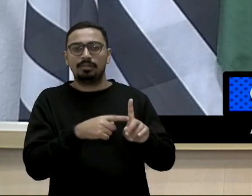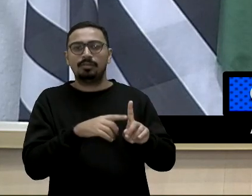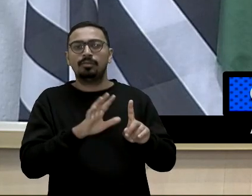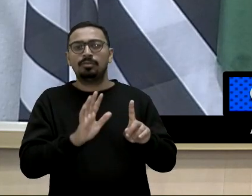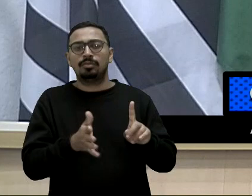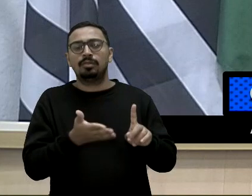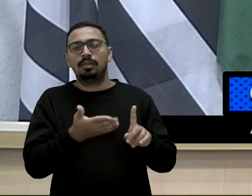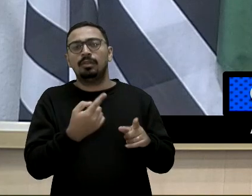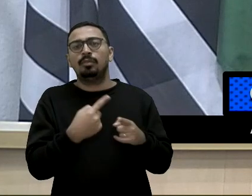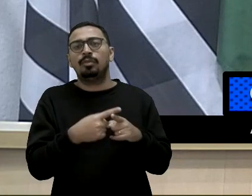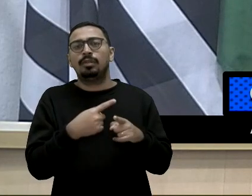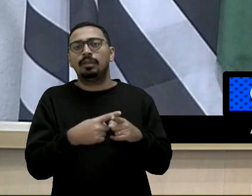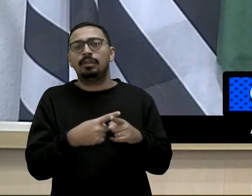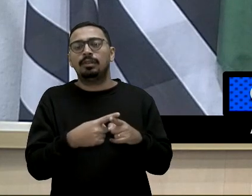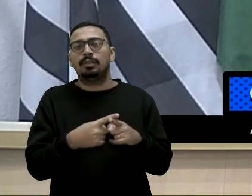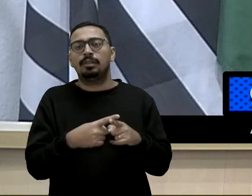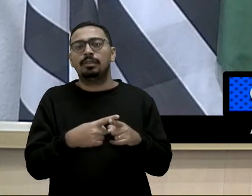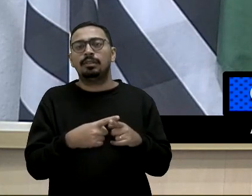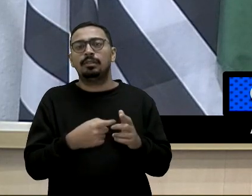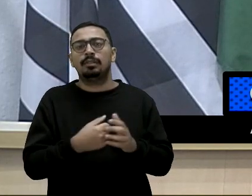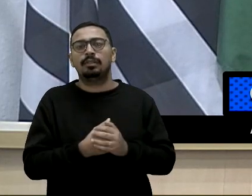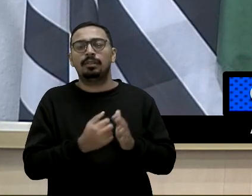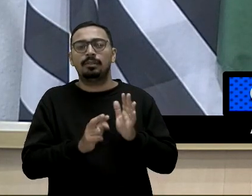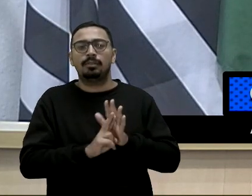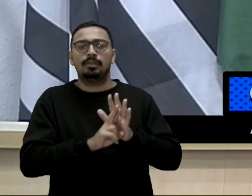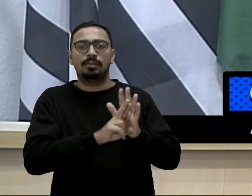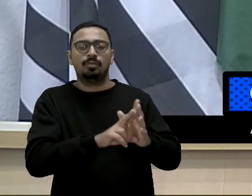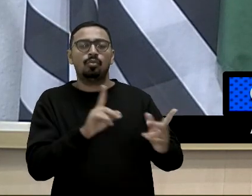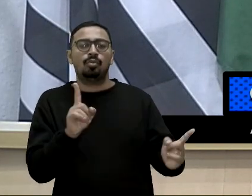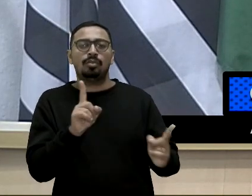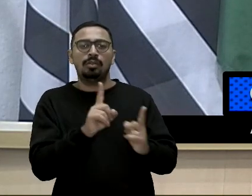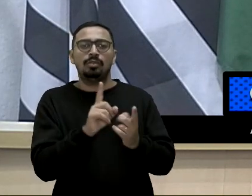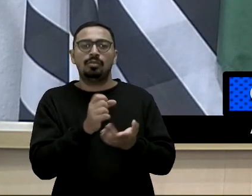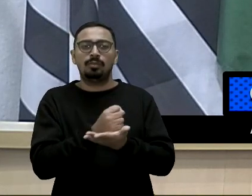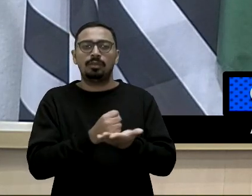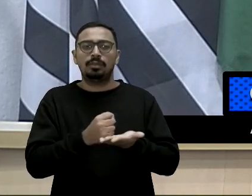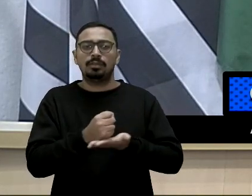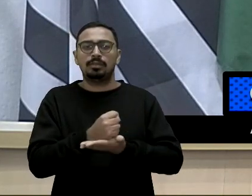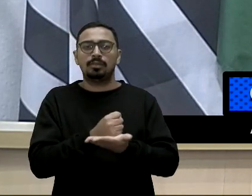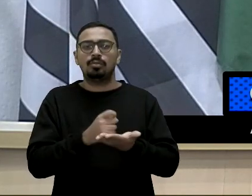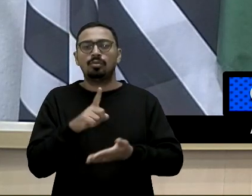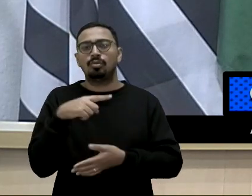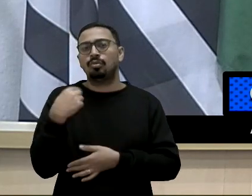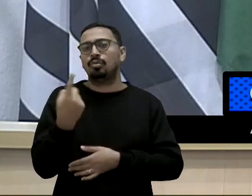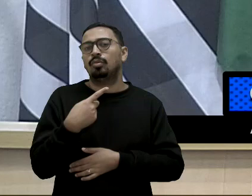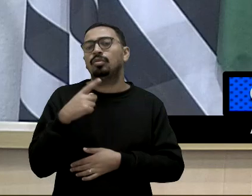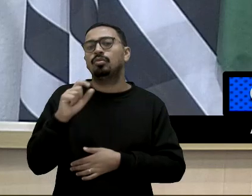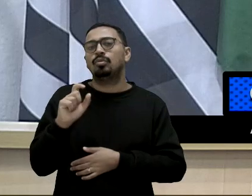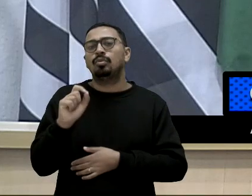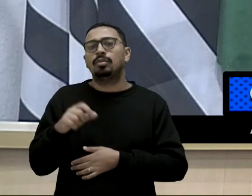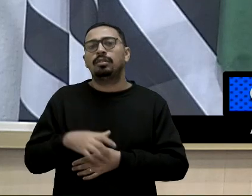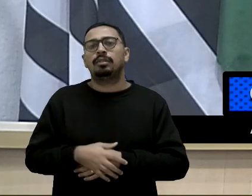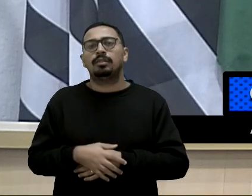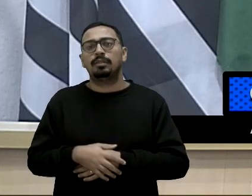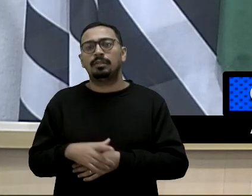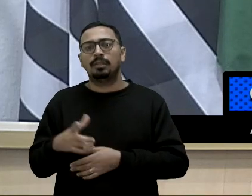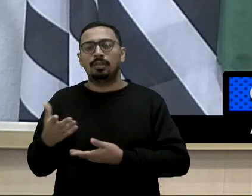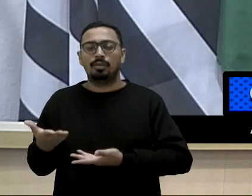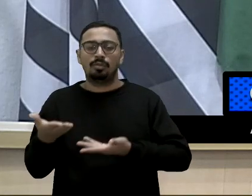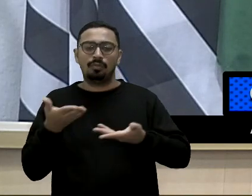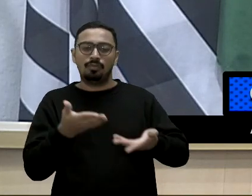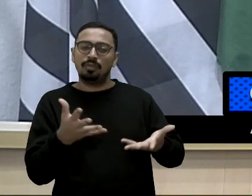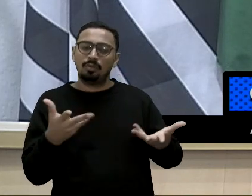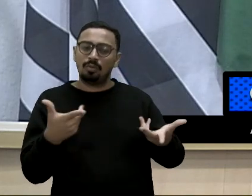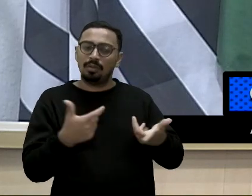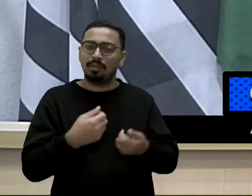vamos... Em nome da atenção básica, nós vamos tentar aumentar ainda mais essa oferta de qualidade